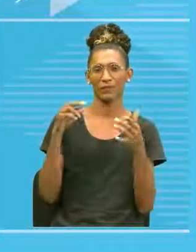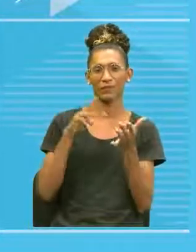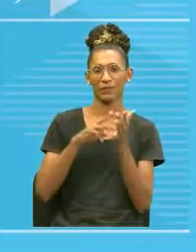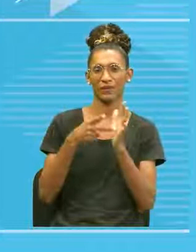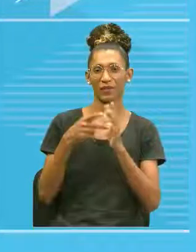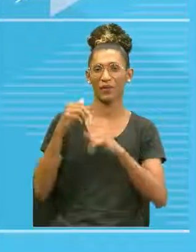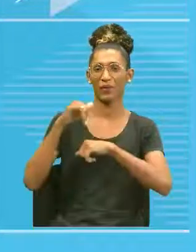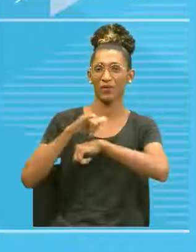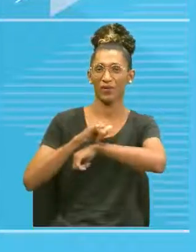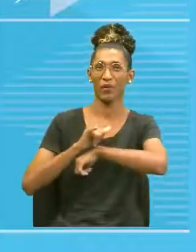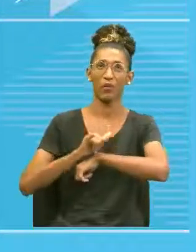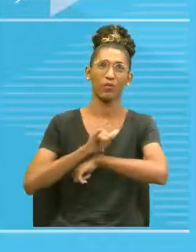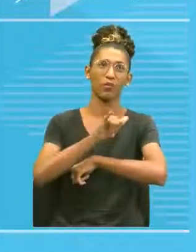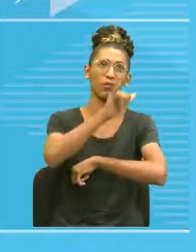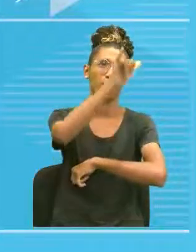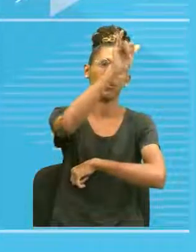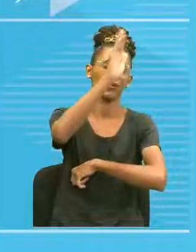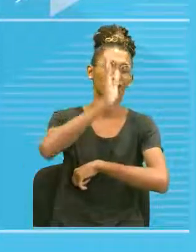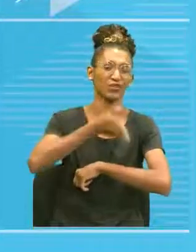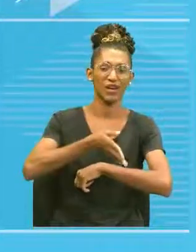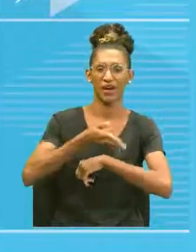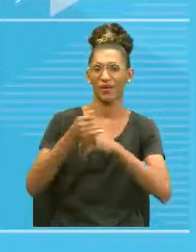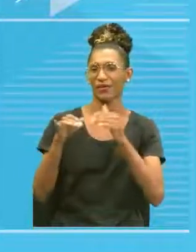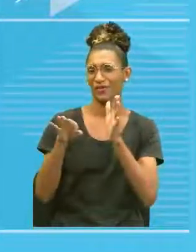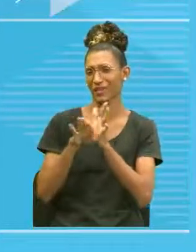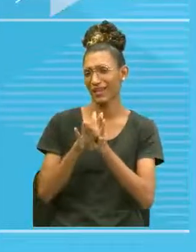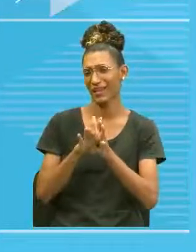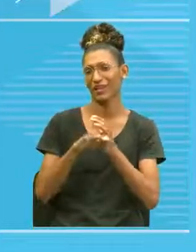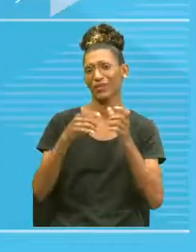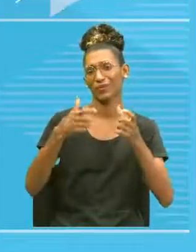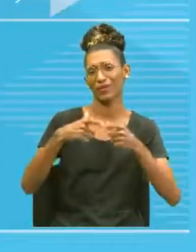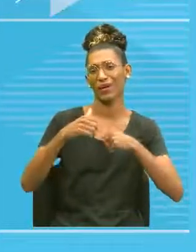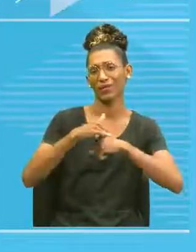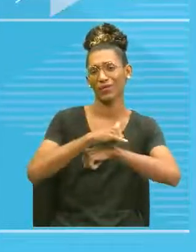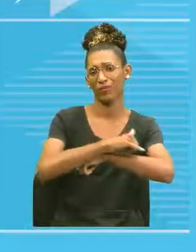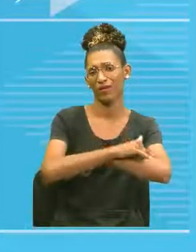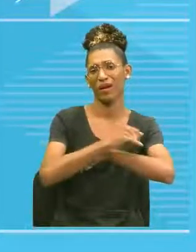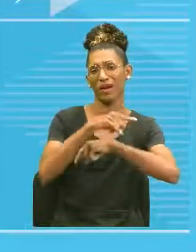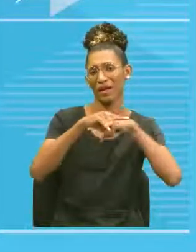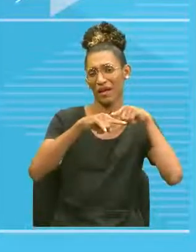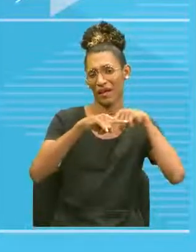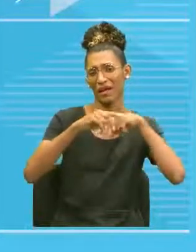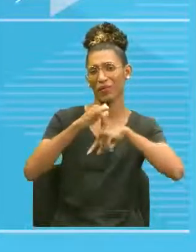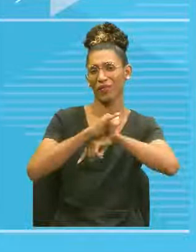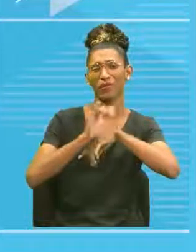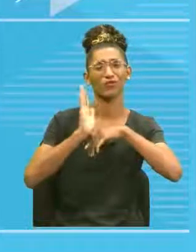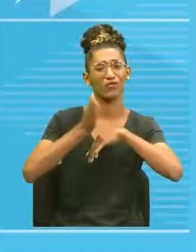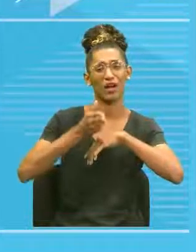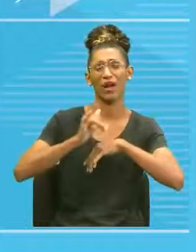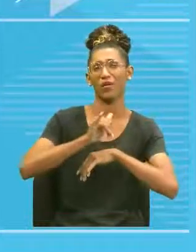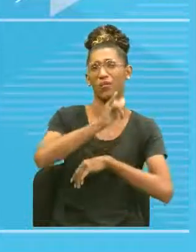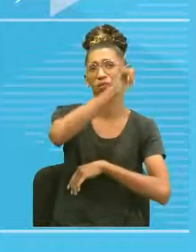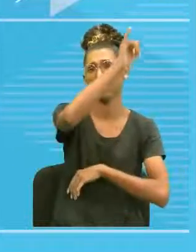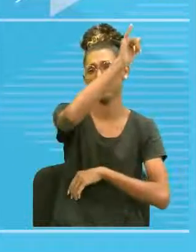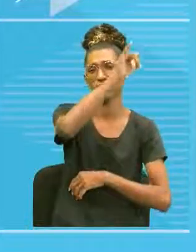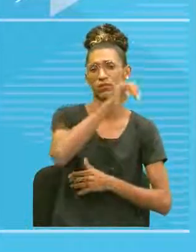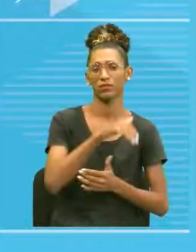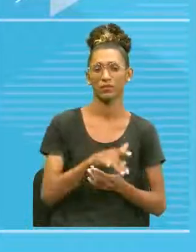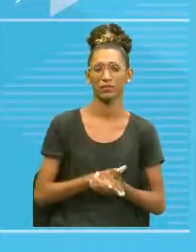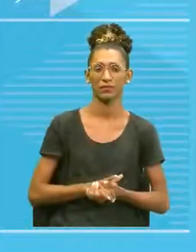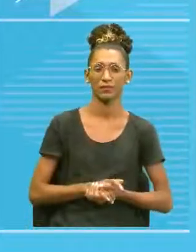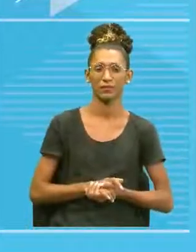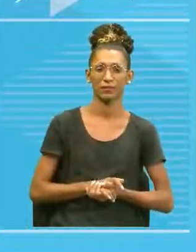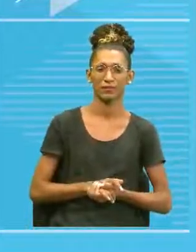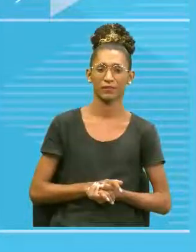colar então quando chegamos ao aeroporto e labion já havia desse pegado o avião já havia